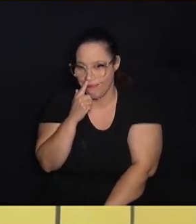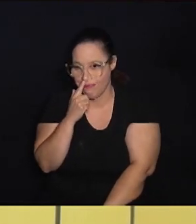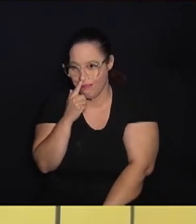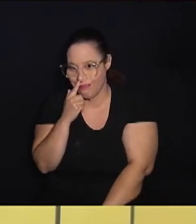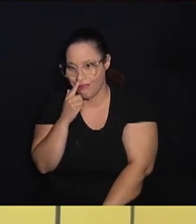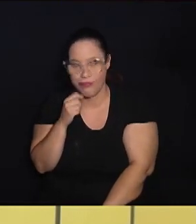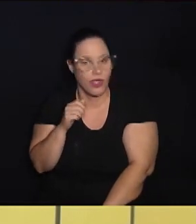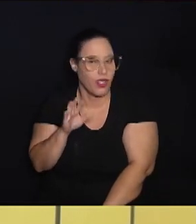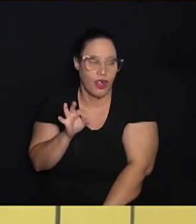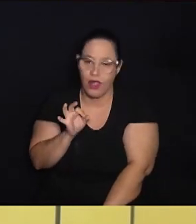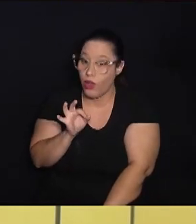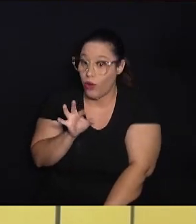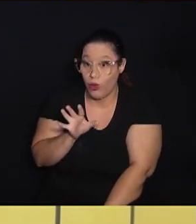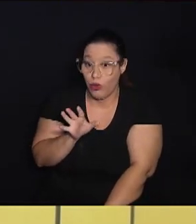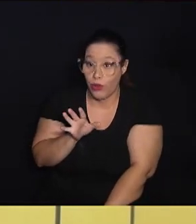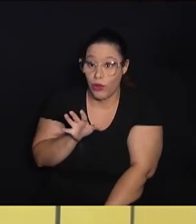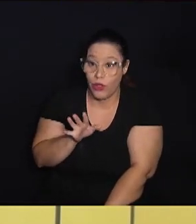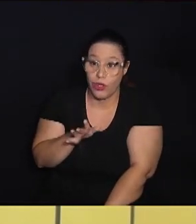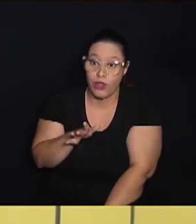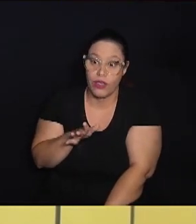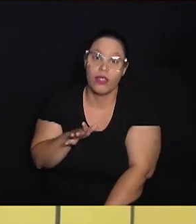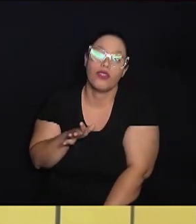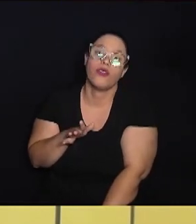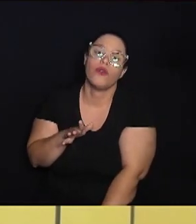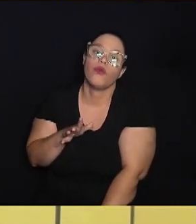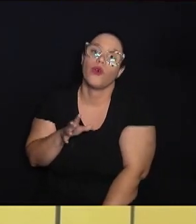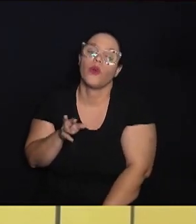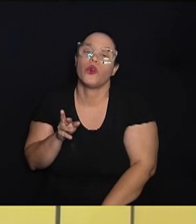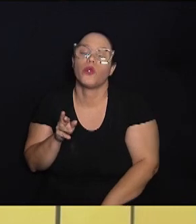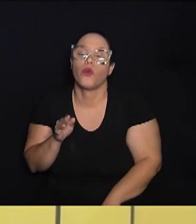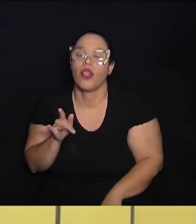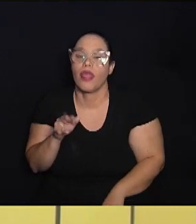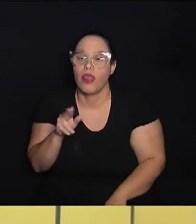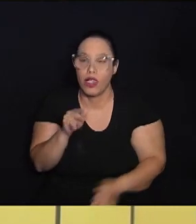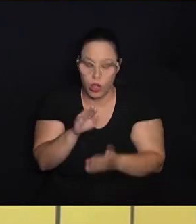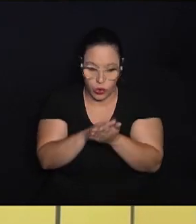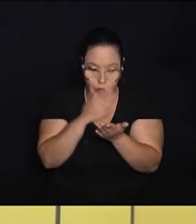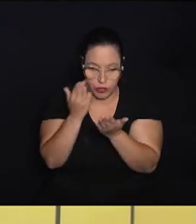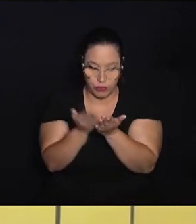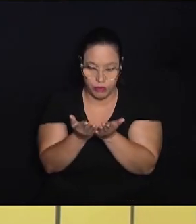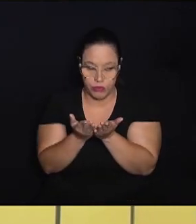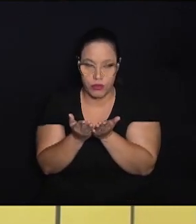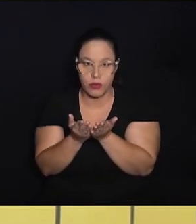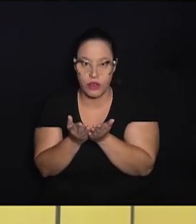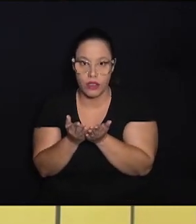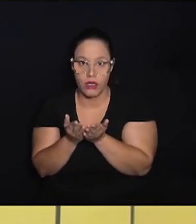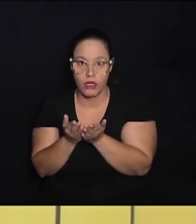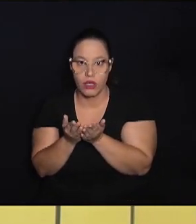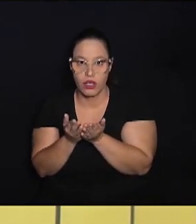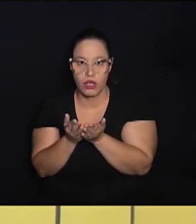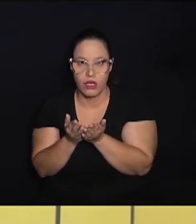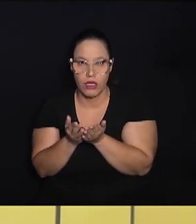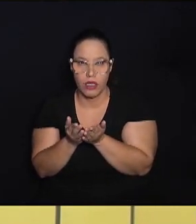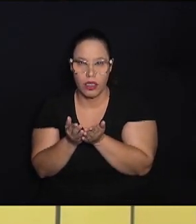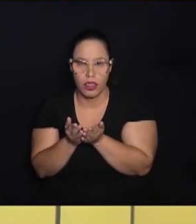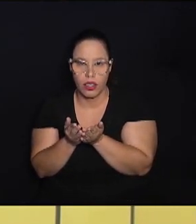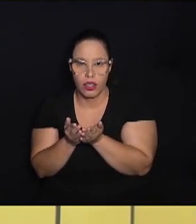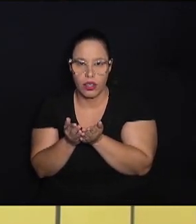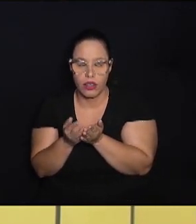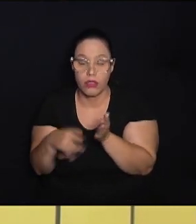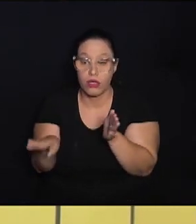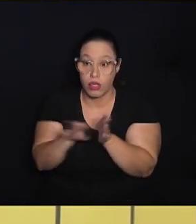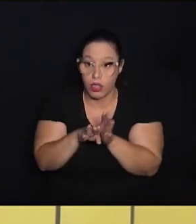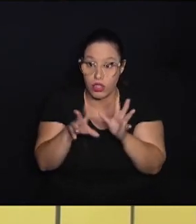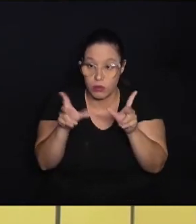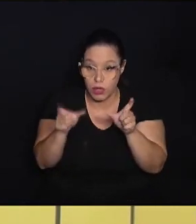foi proposital porém as a os quadrinhos eh vamos dizer de massa vamos dizer assim aqueles quadrinhos que atingem mais gente